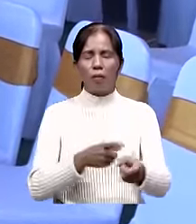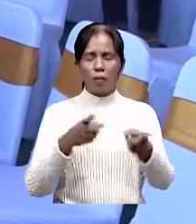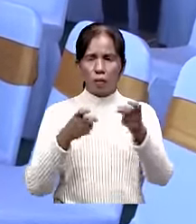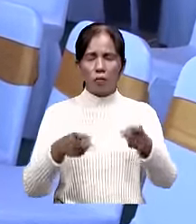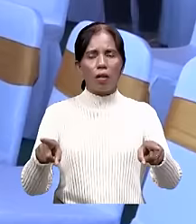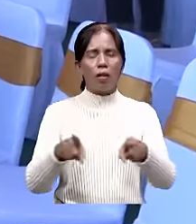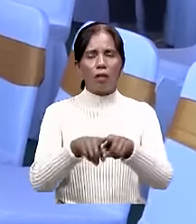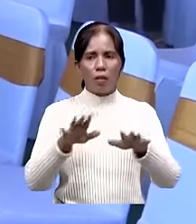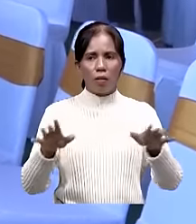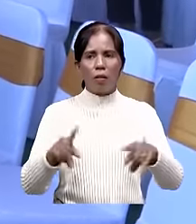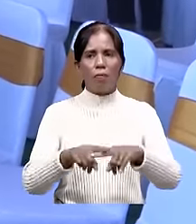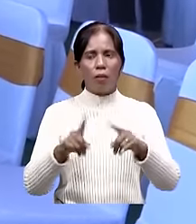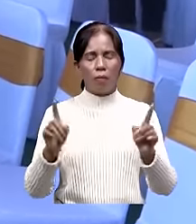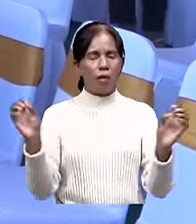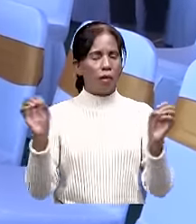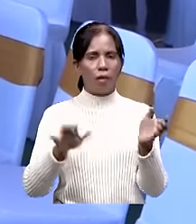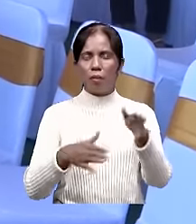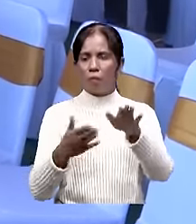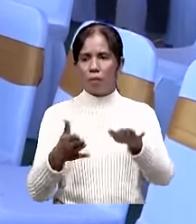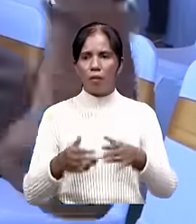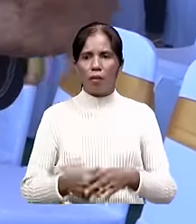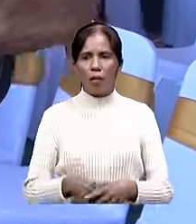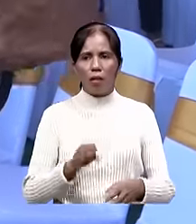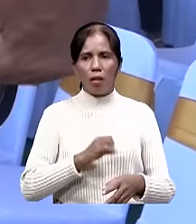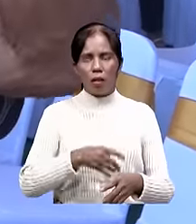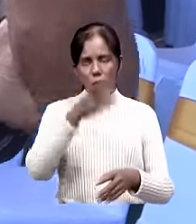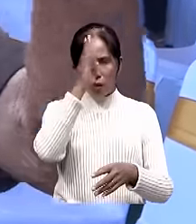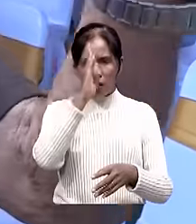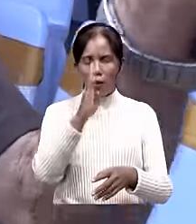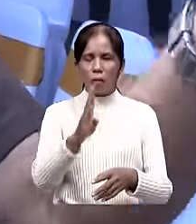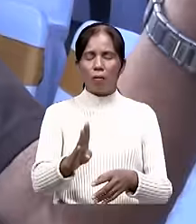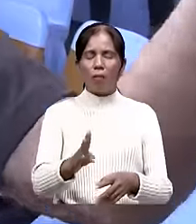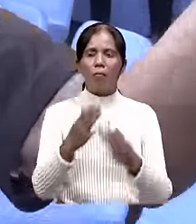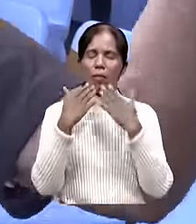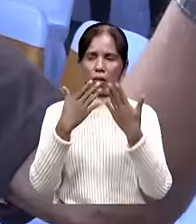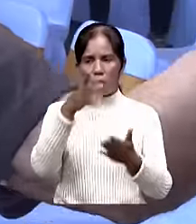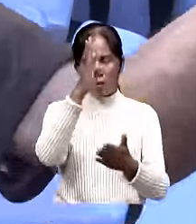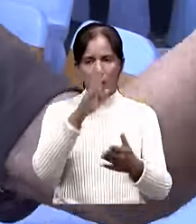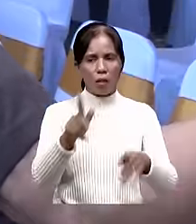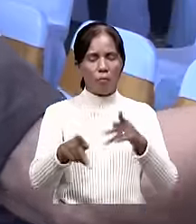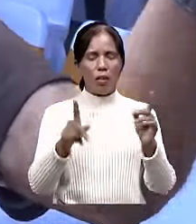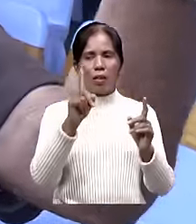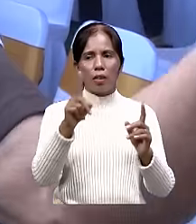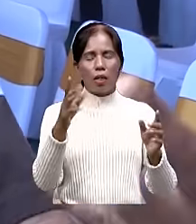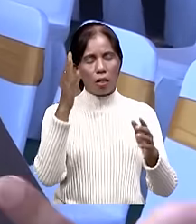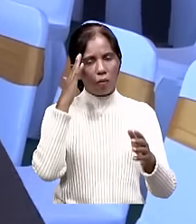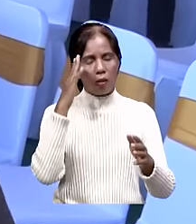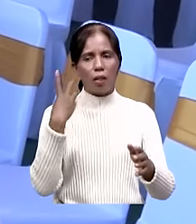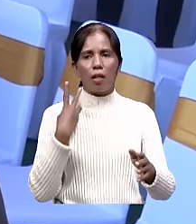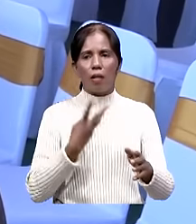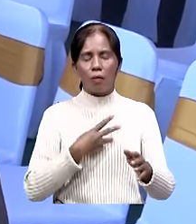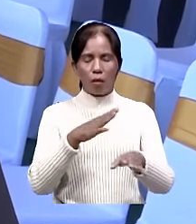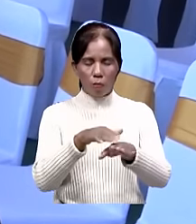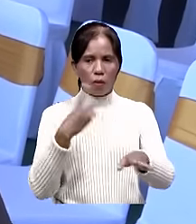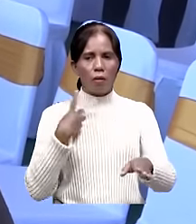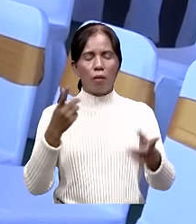barik. Mai bela mate. Ne bahu agres mamaro mak. Mai be emani ida hanoi ame para atu pulo ame mai ya mutu